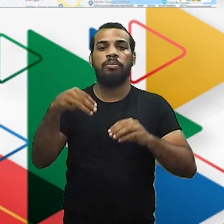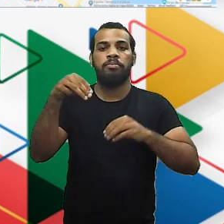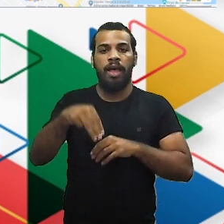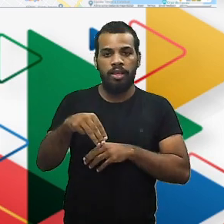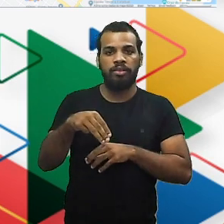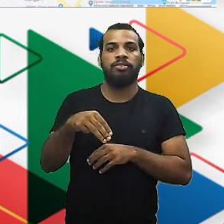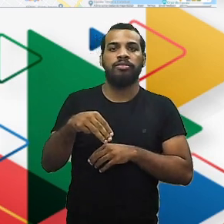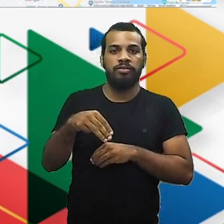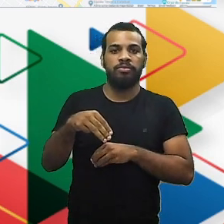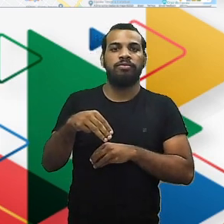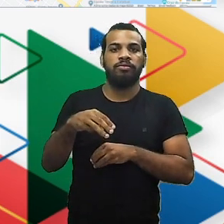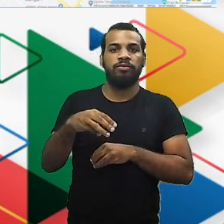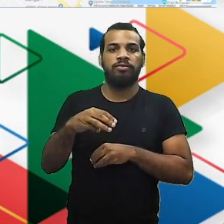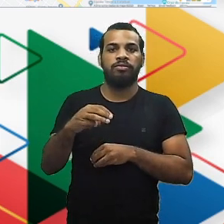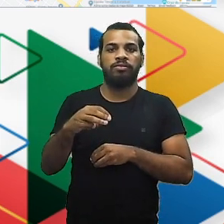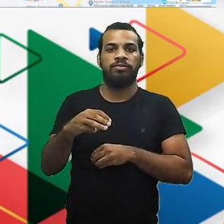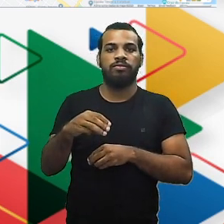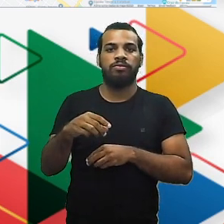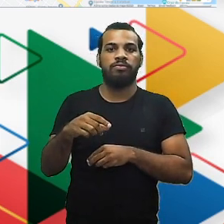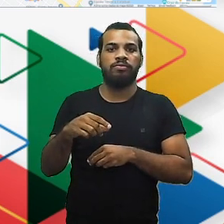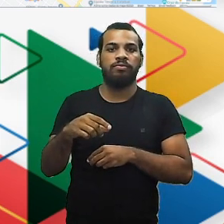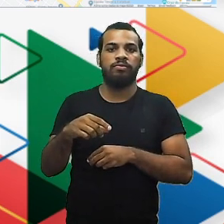metros na